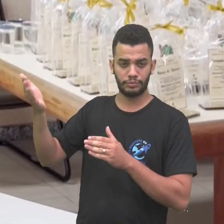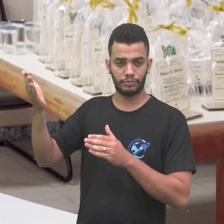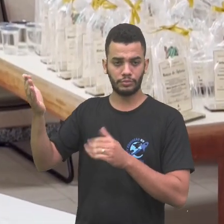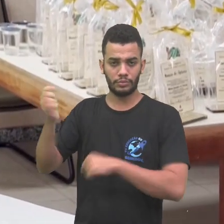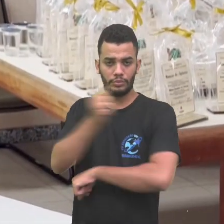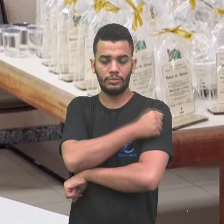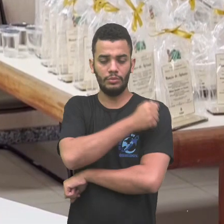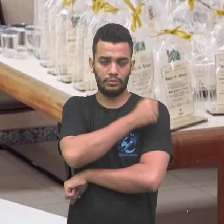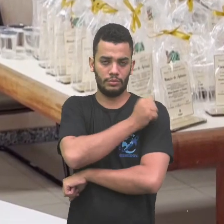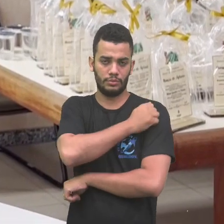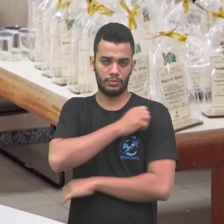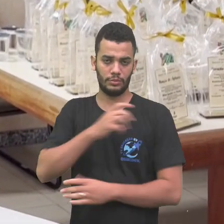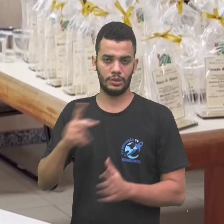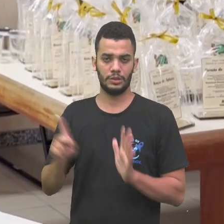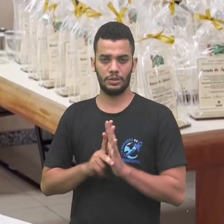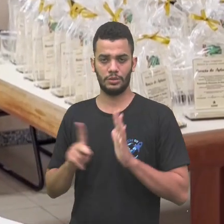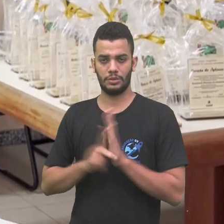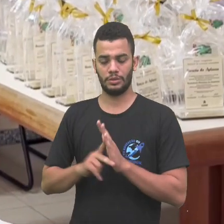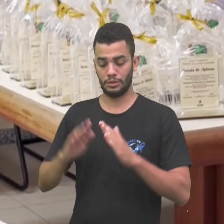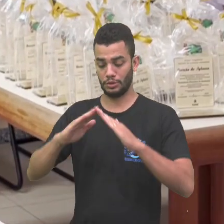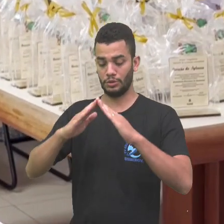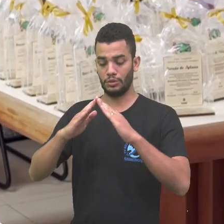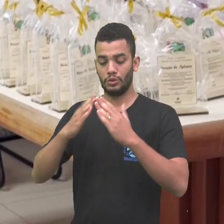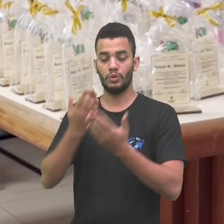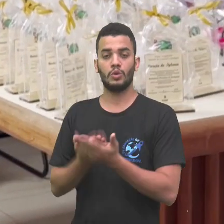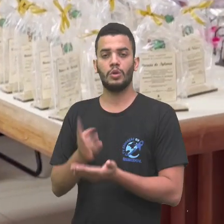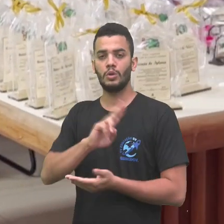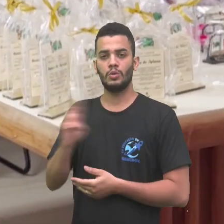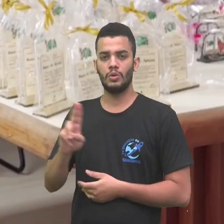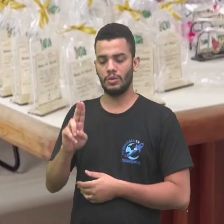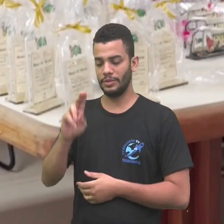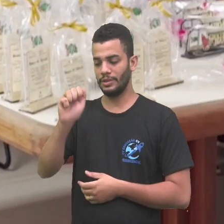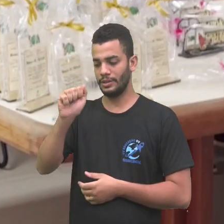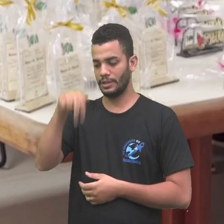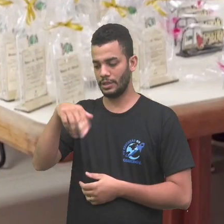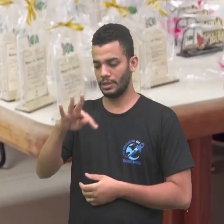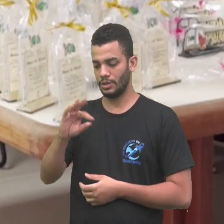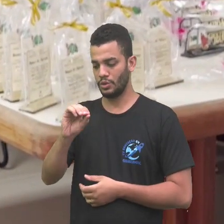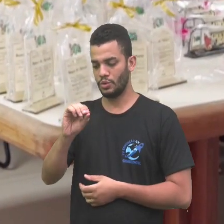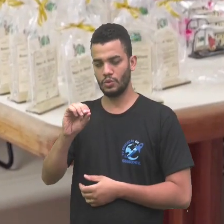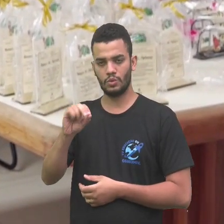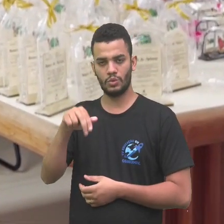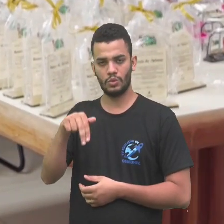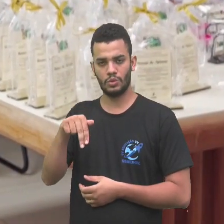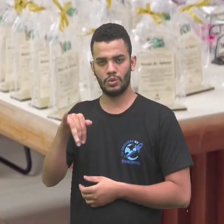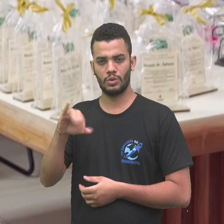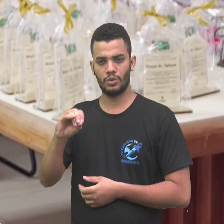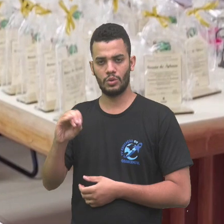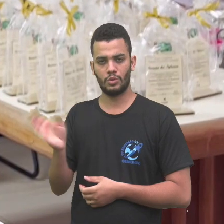da Escola Municipal Antônio de Castro Pinto, que vão se apresentar,